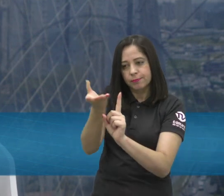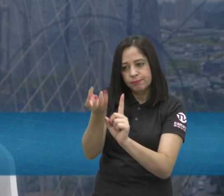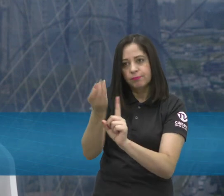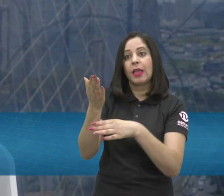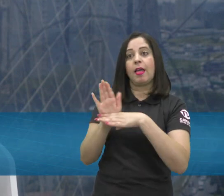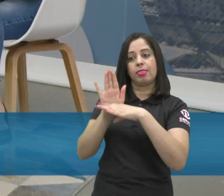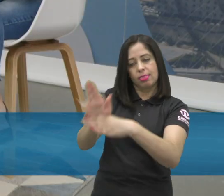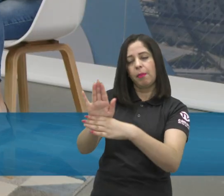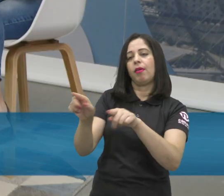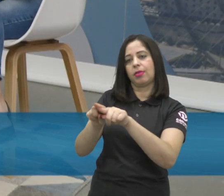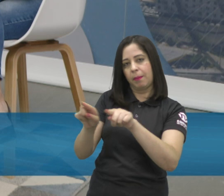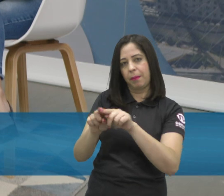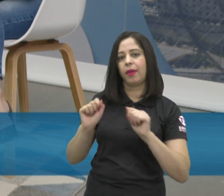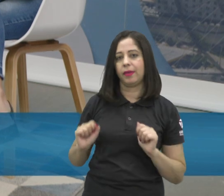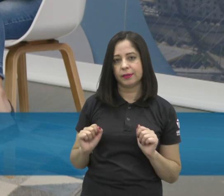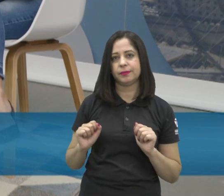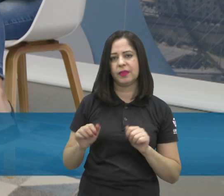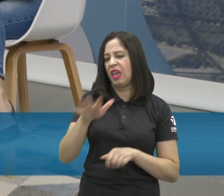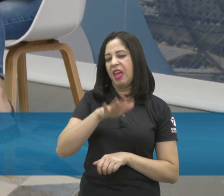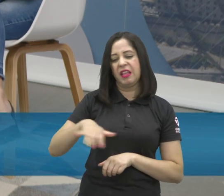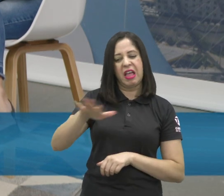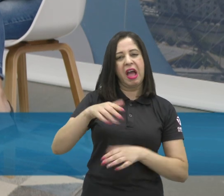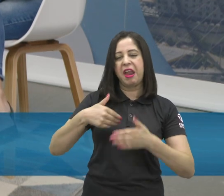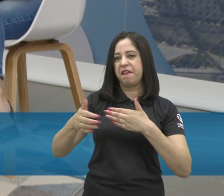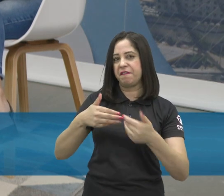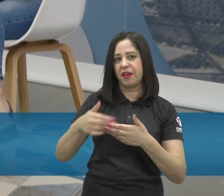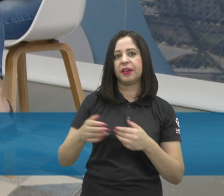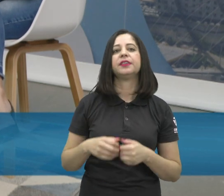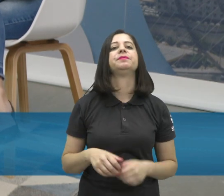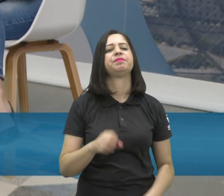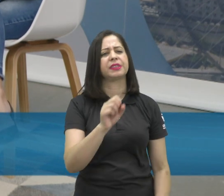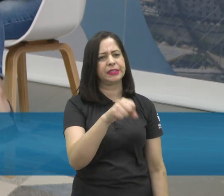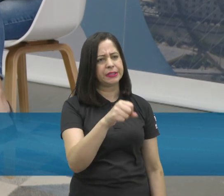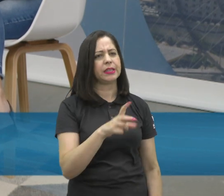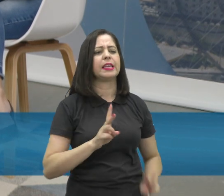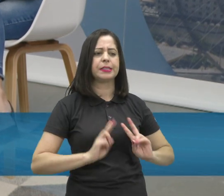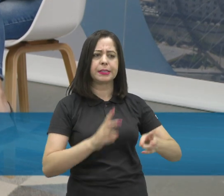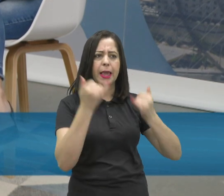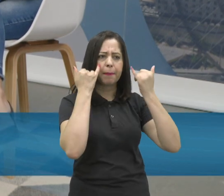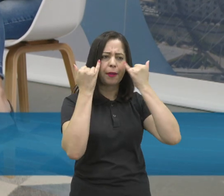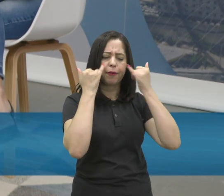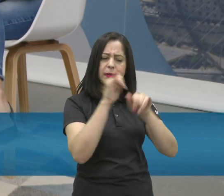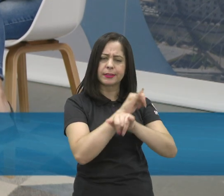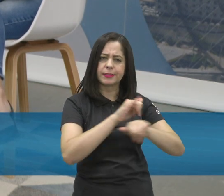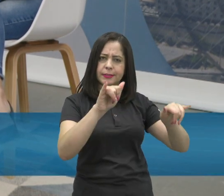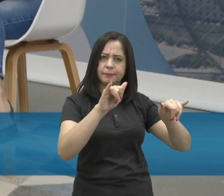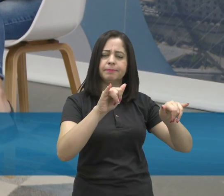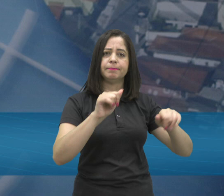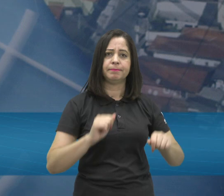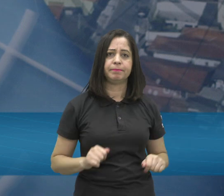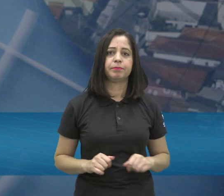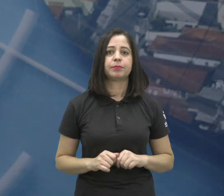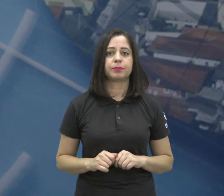praticar outras ações. E isso em diversas áreas. Sim, a educação, né? Ali sempre permeando nossas questões da